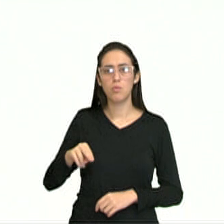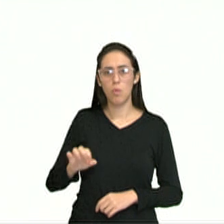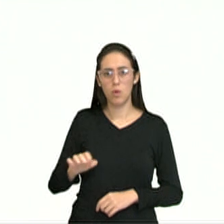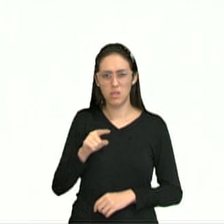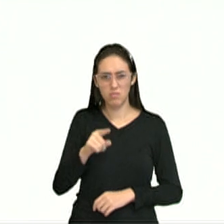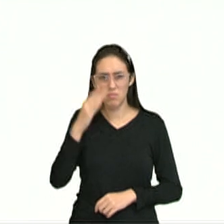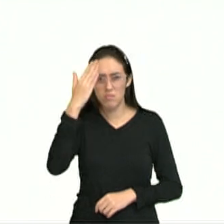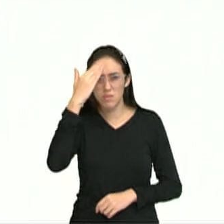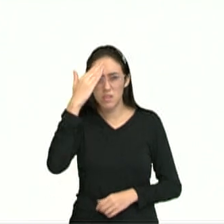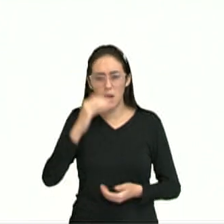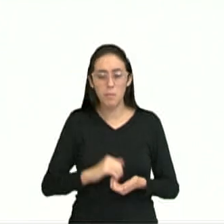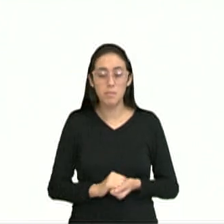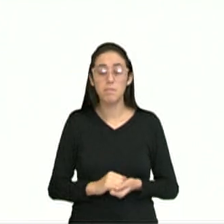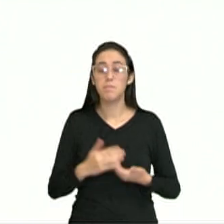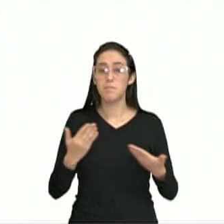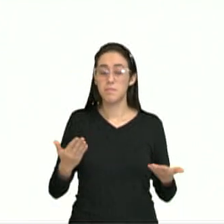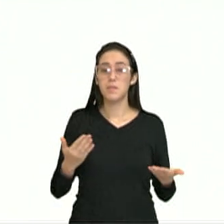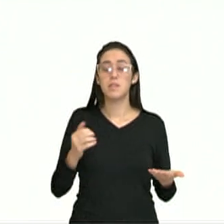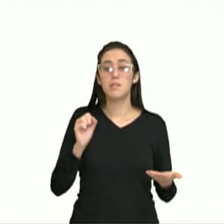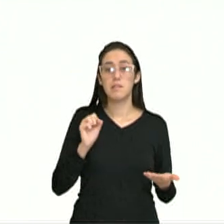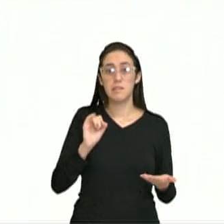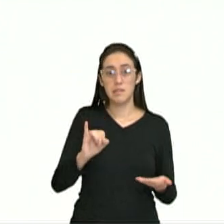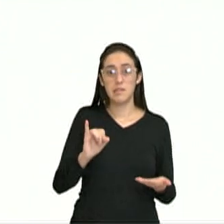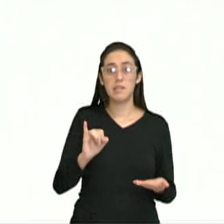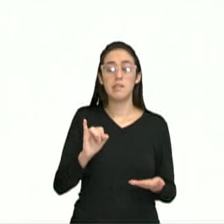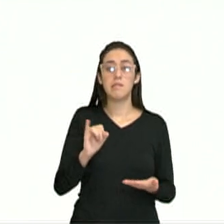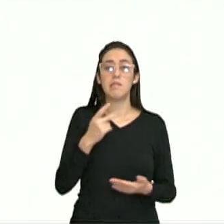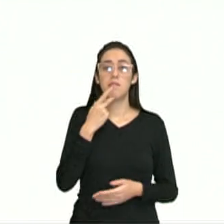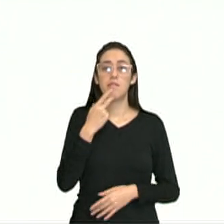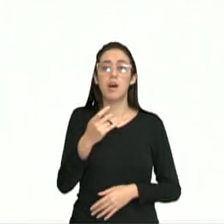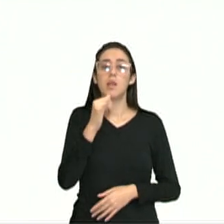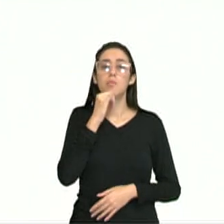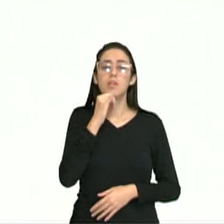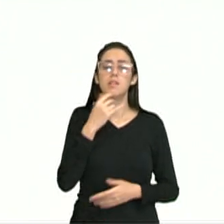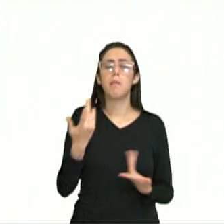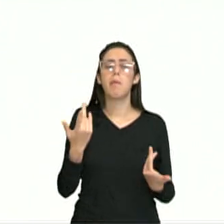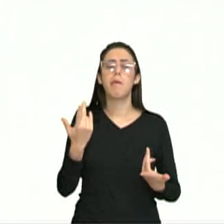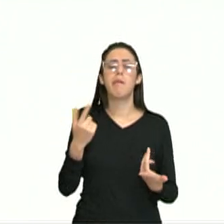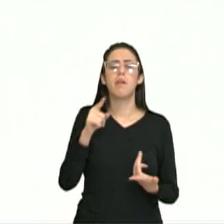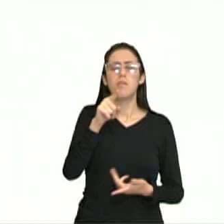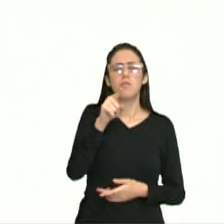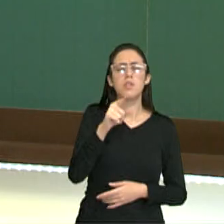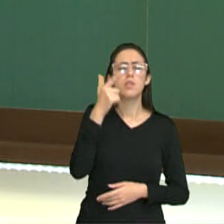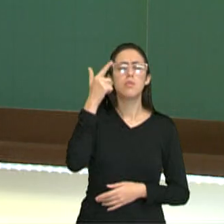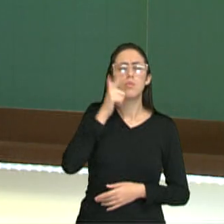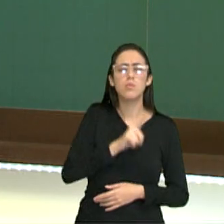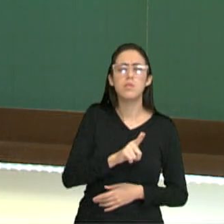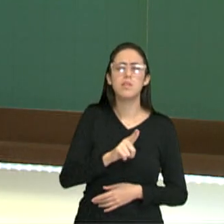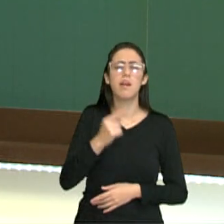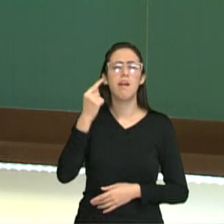Sempre que a gente fala geometria espacial, a gente sempre diz, você consegue ver o formato desse